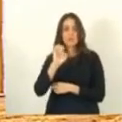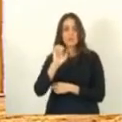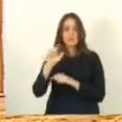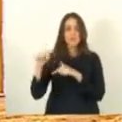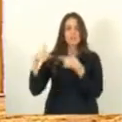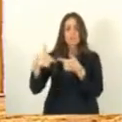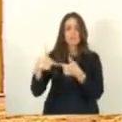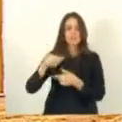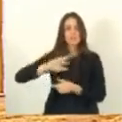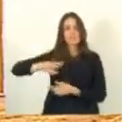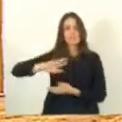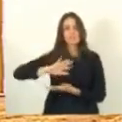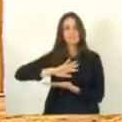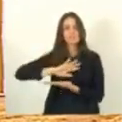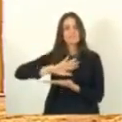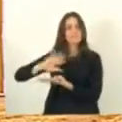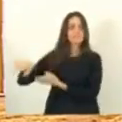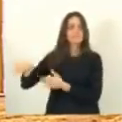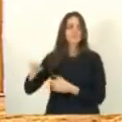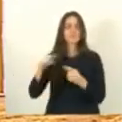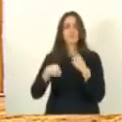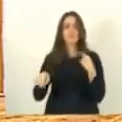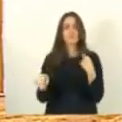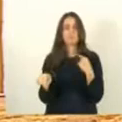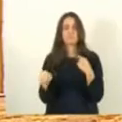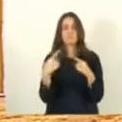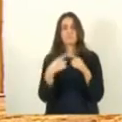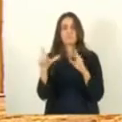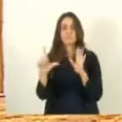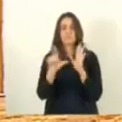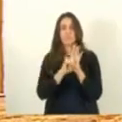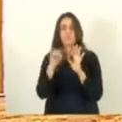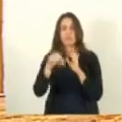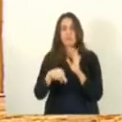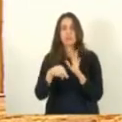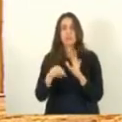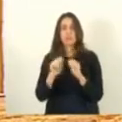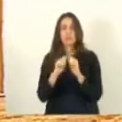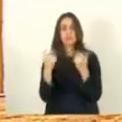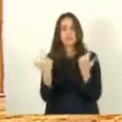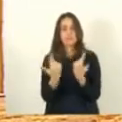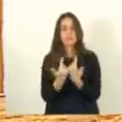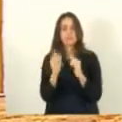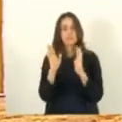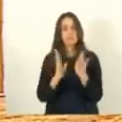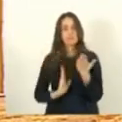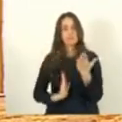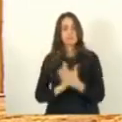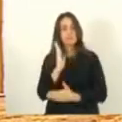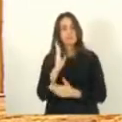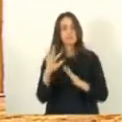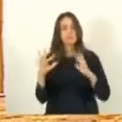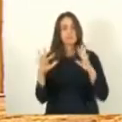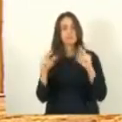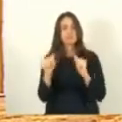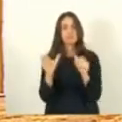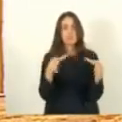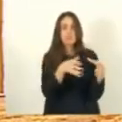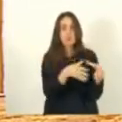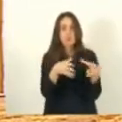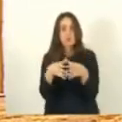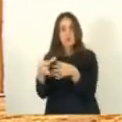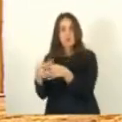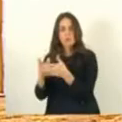lembra aos senhores deputados que essa lei, quando passou por esta casa, foi aprovada por todas as